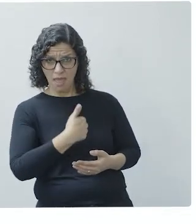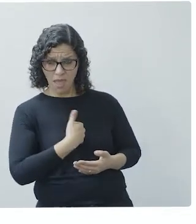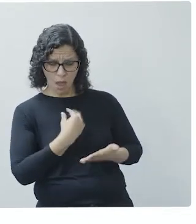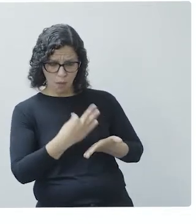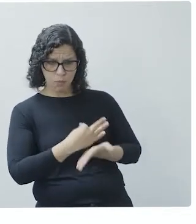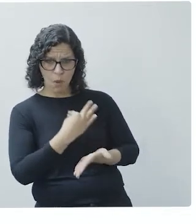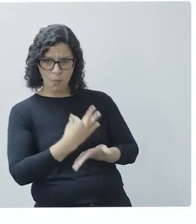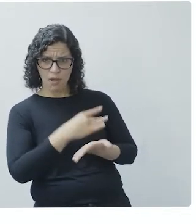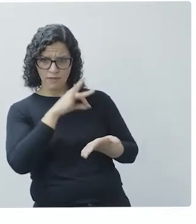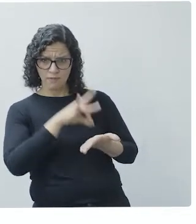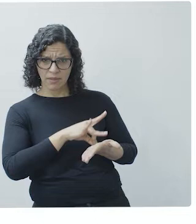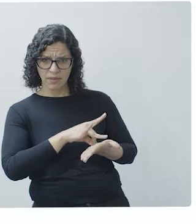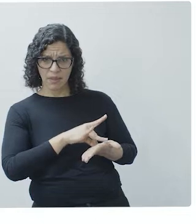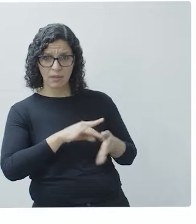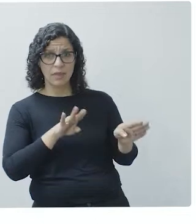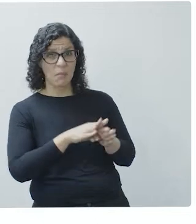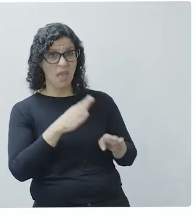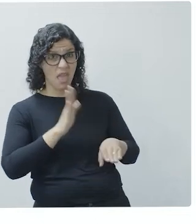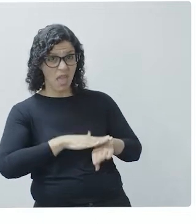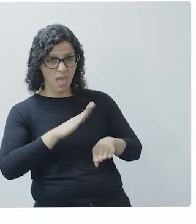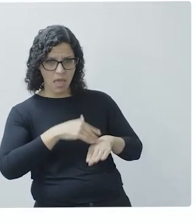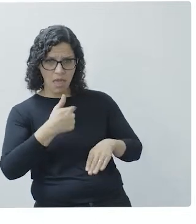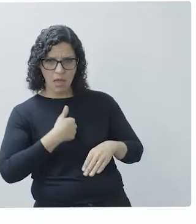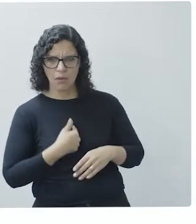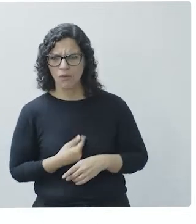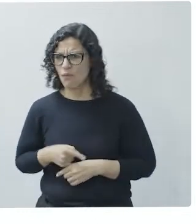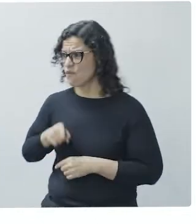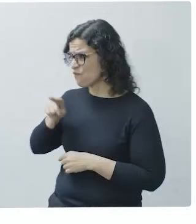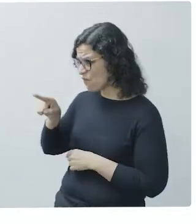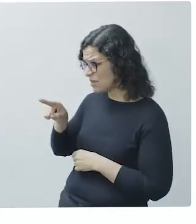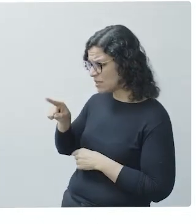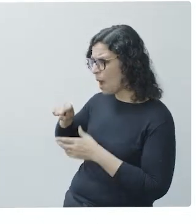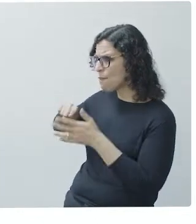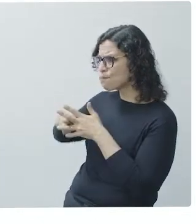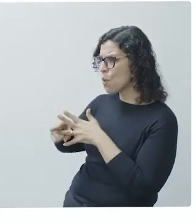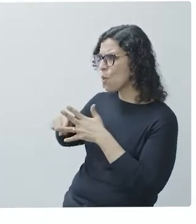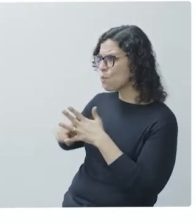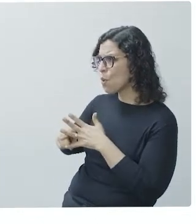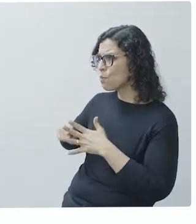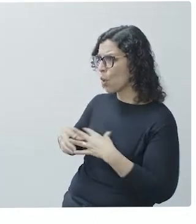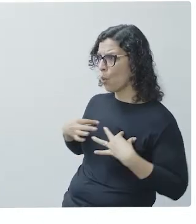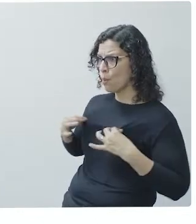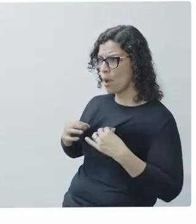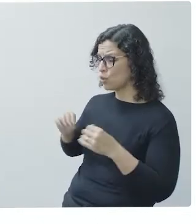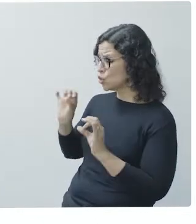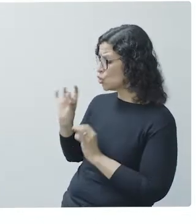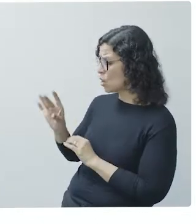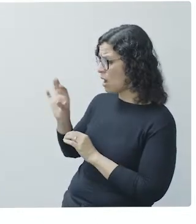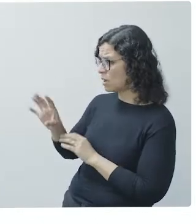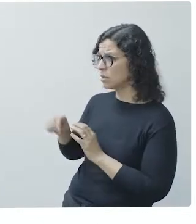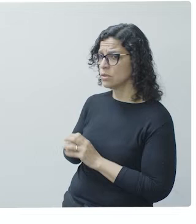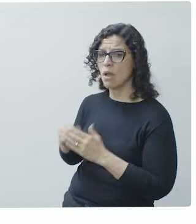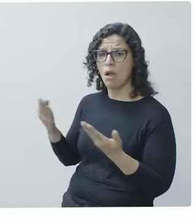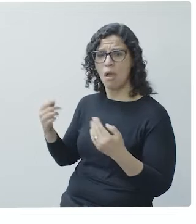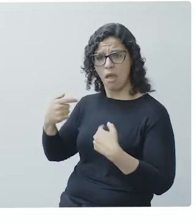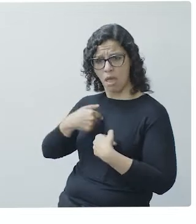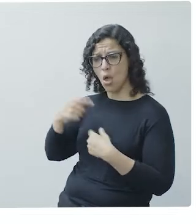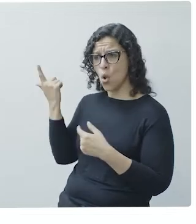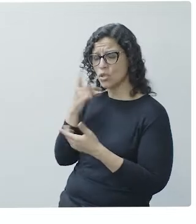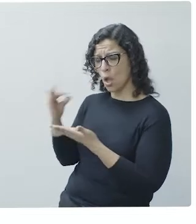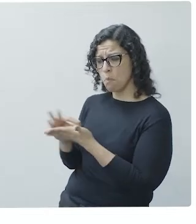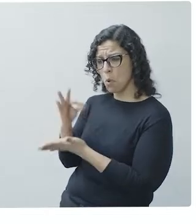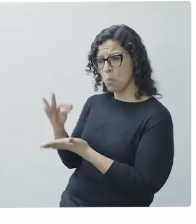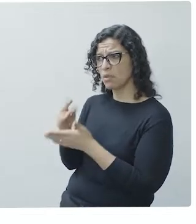sou eu? E muito eu? Você fura o pano, nada mais. Eu é que